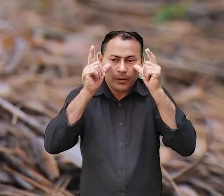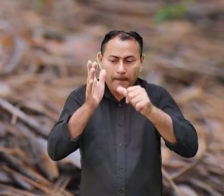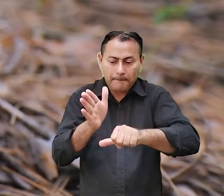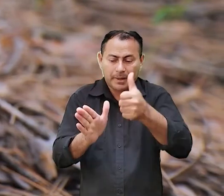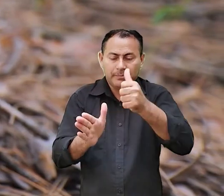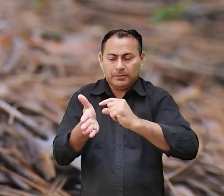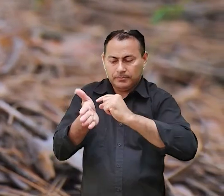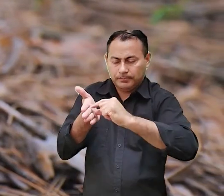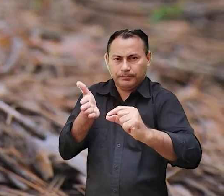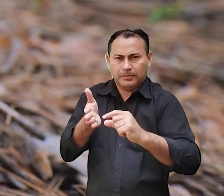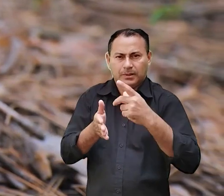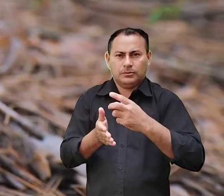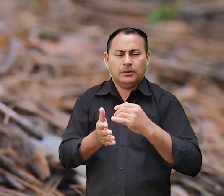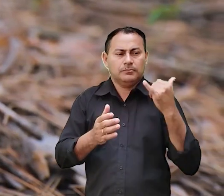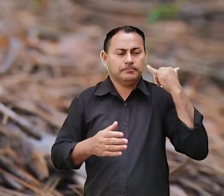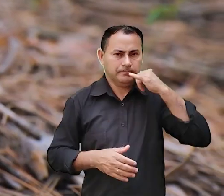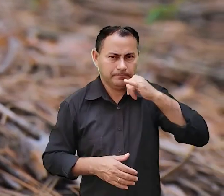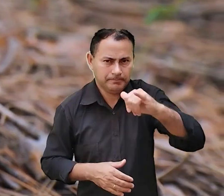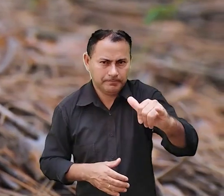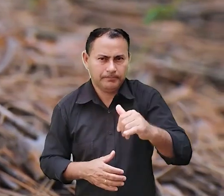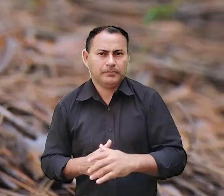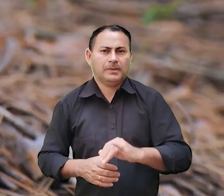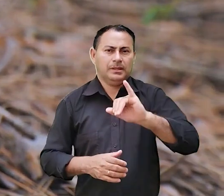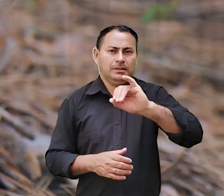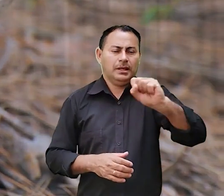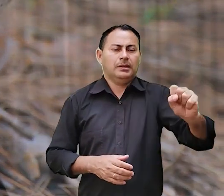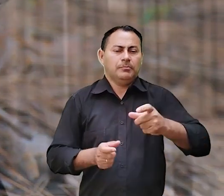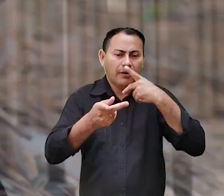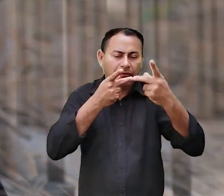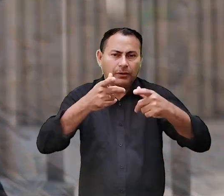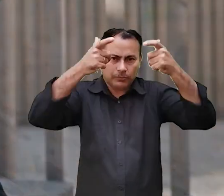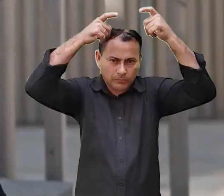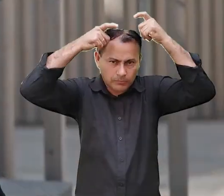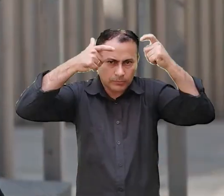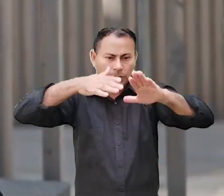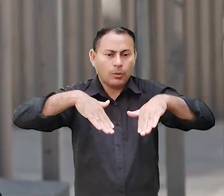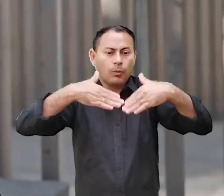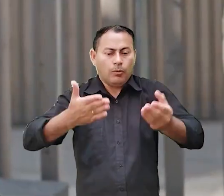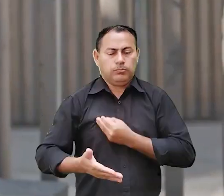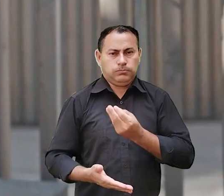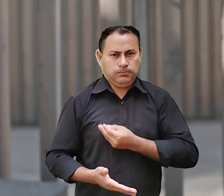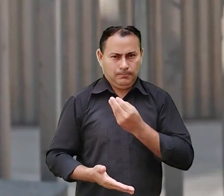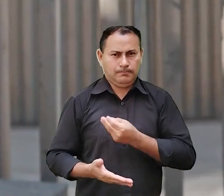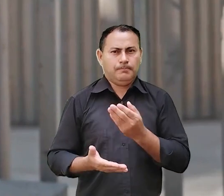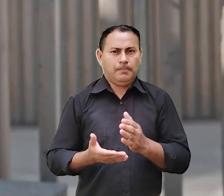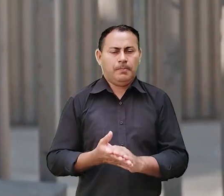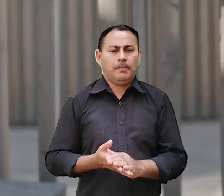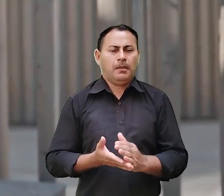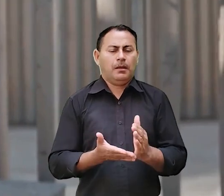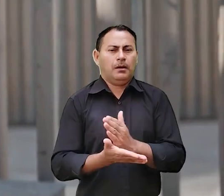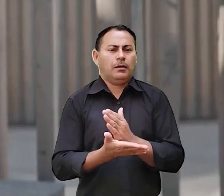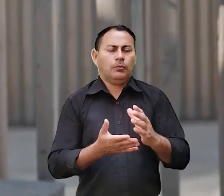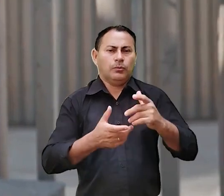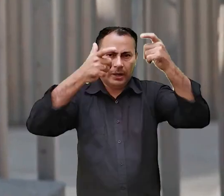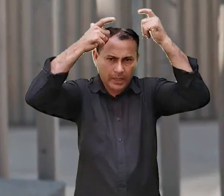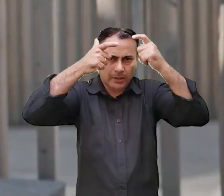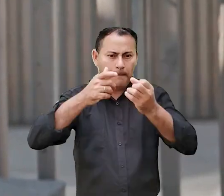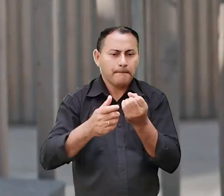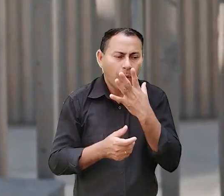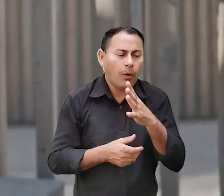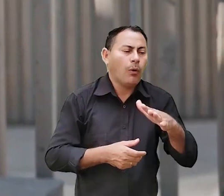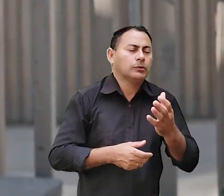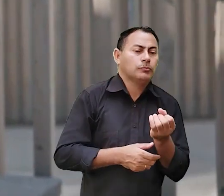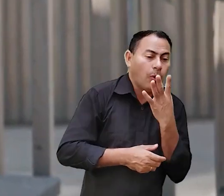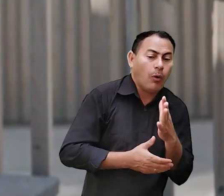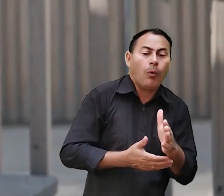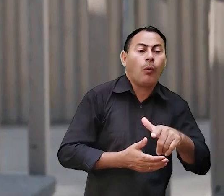atentamente os primeiros Versículos e sua profecia Isaías cita os reinados sobre os quais viveu alguns desses Reis foram